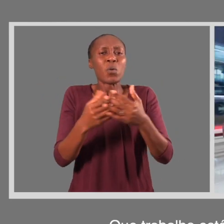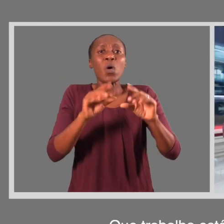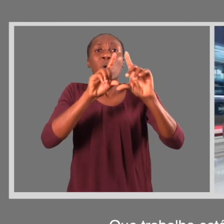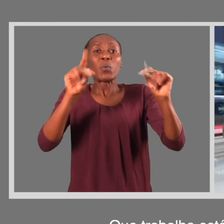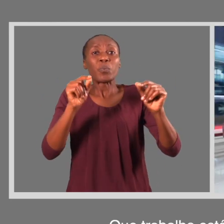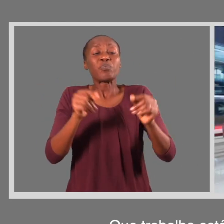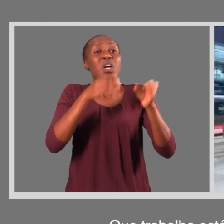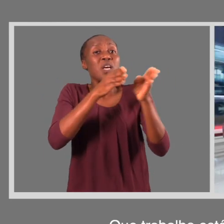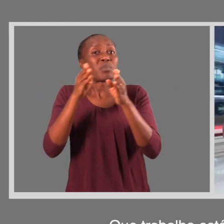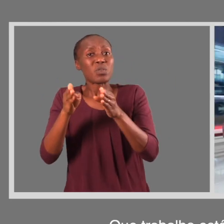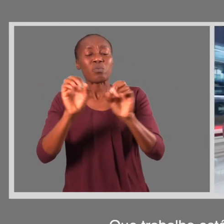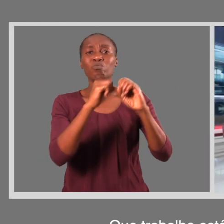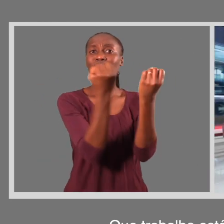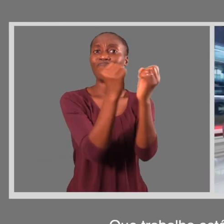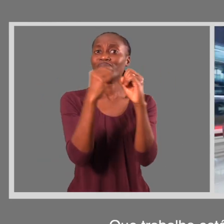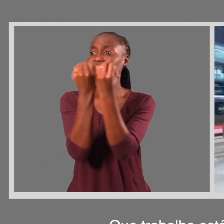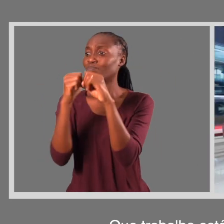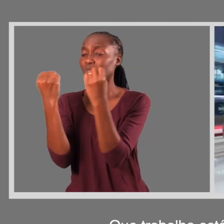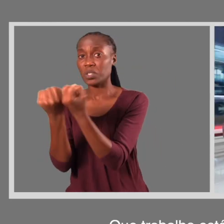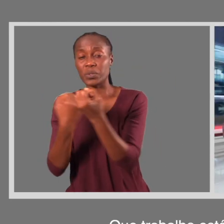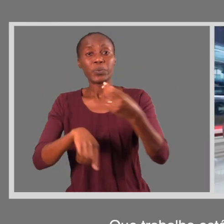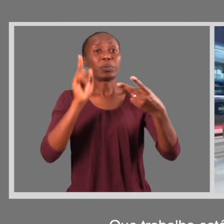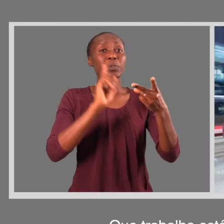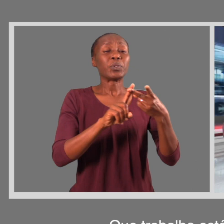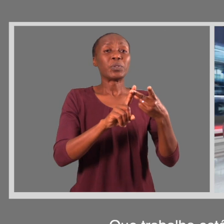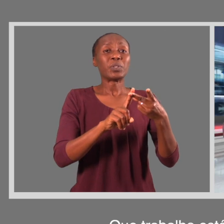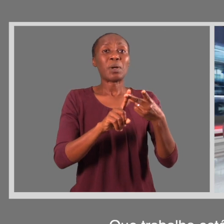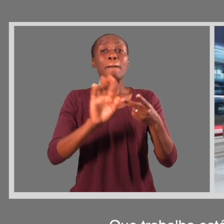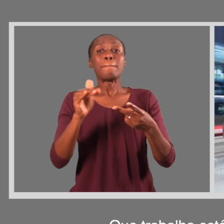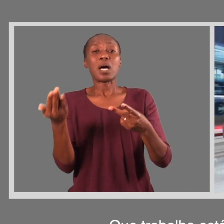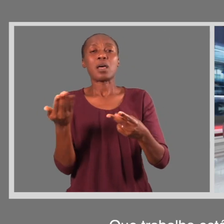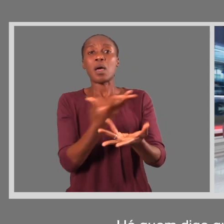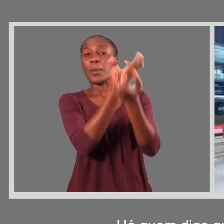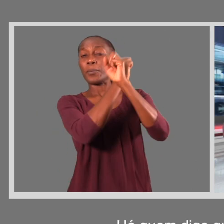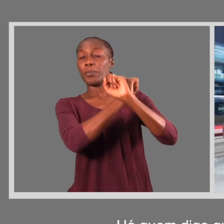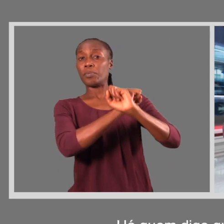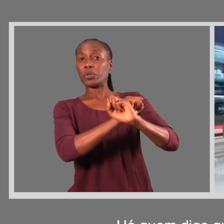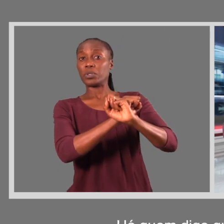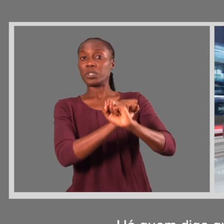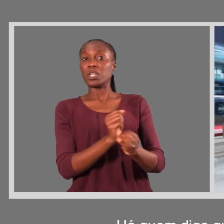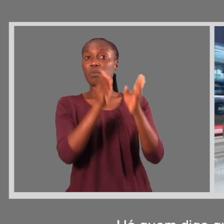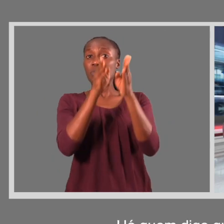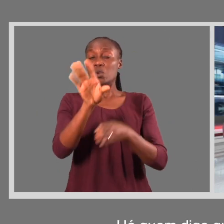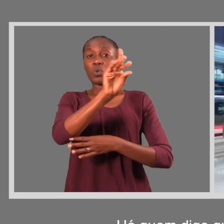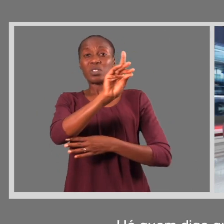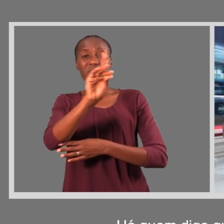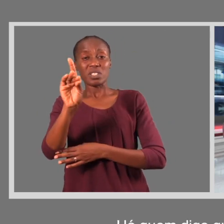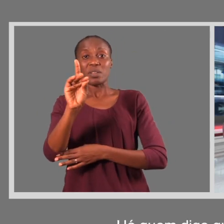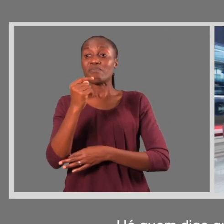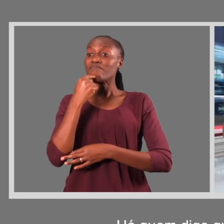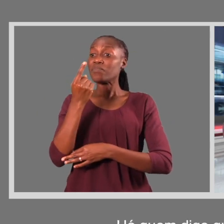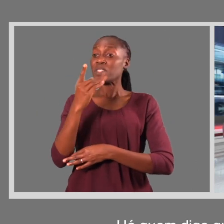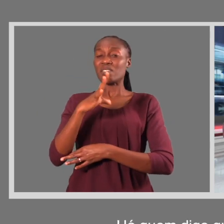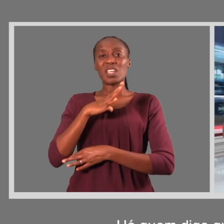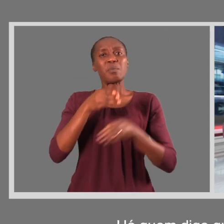associados na proteção das pessoas com deficiência, aliás, há quem diz que as pessoas com deficiência vão morrer